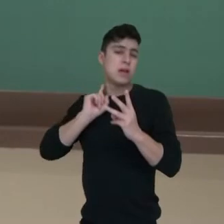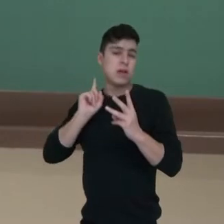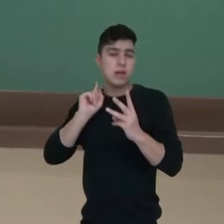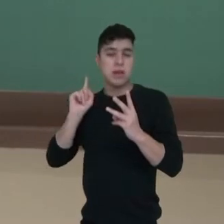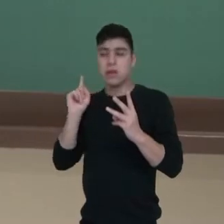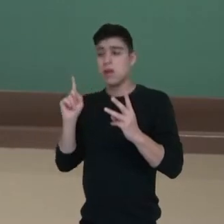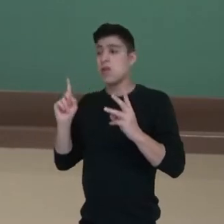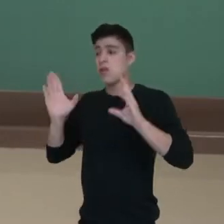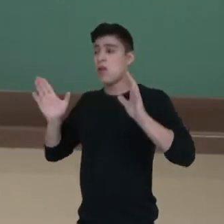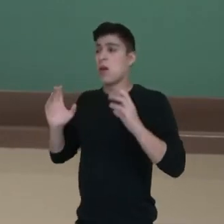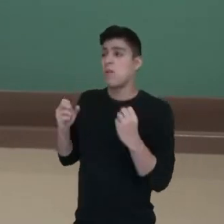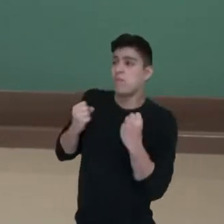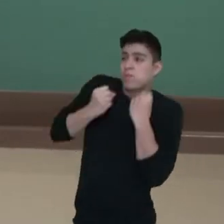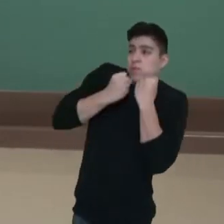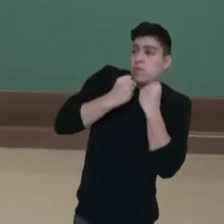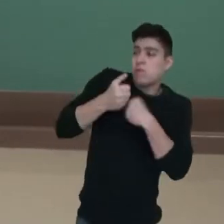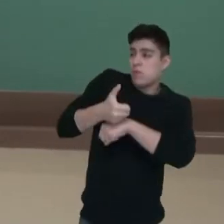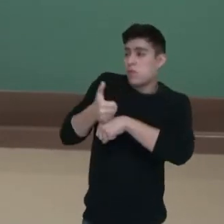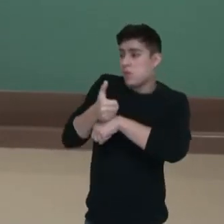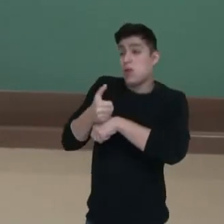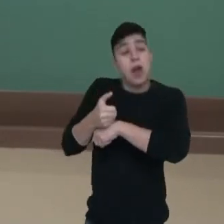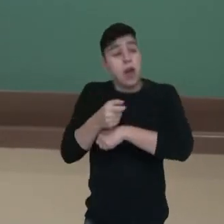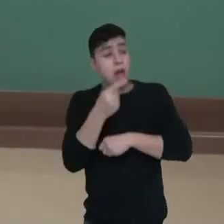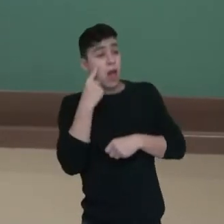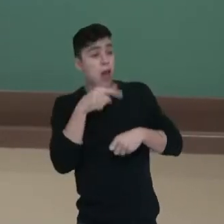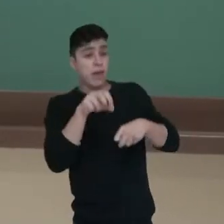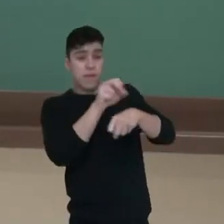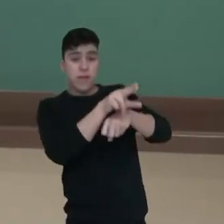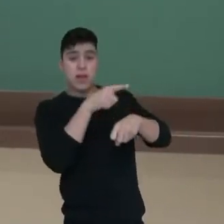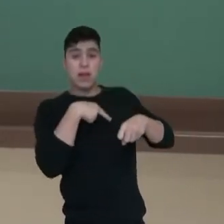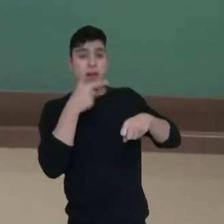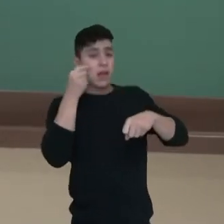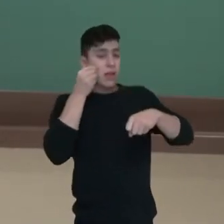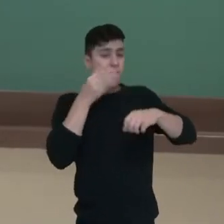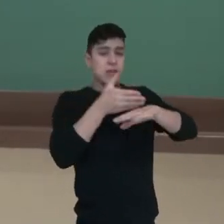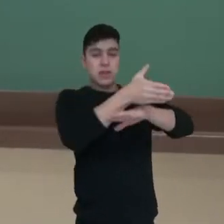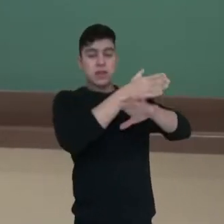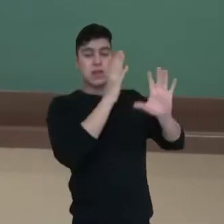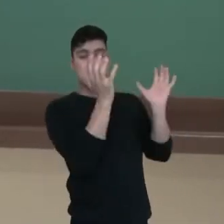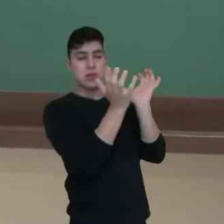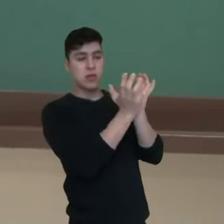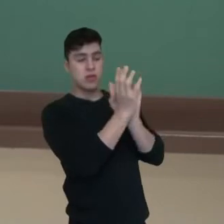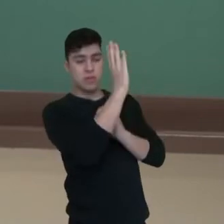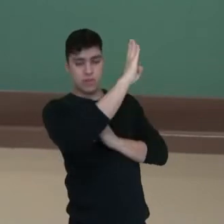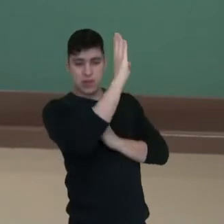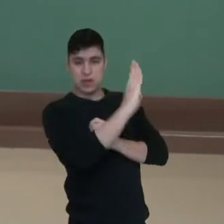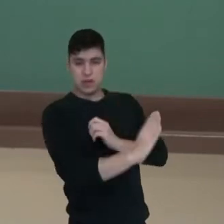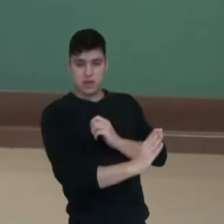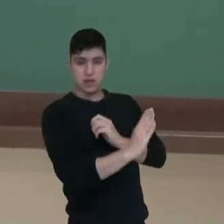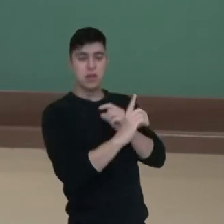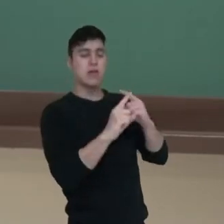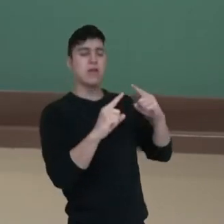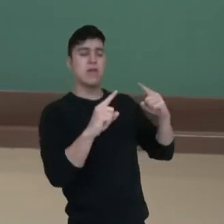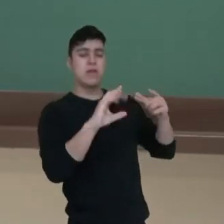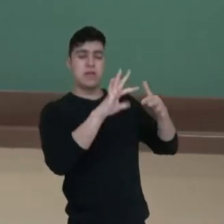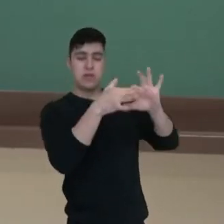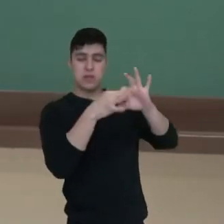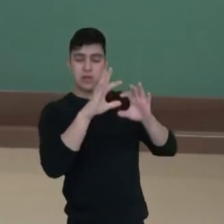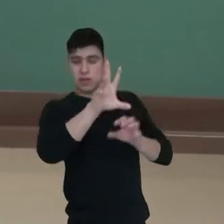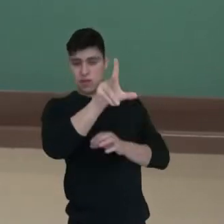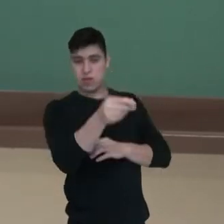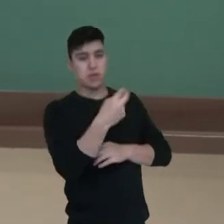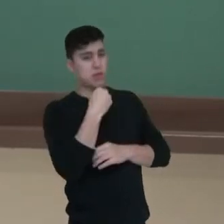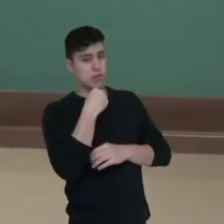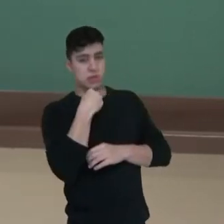do Atlético Paranaense, e de repente eu querer ir lá para a seleção brasileira de futebol de 5. Não posso